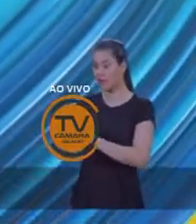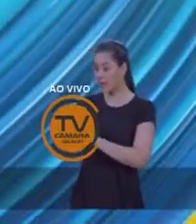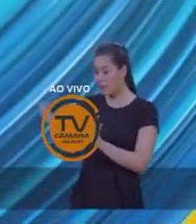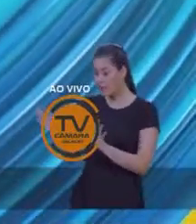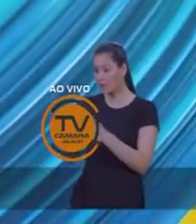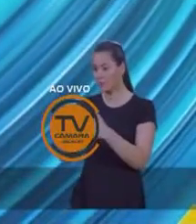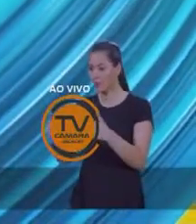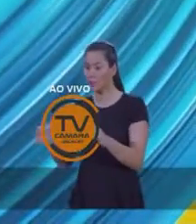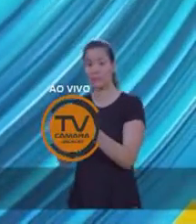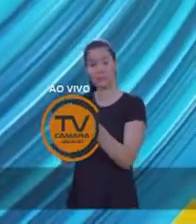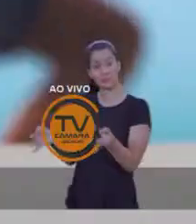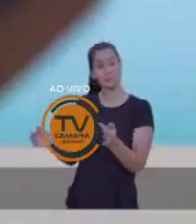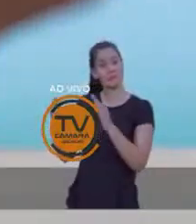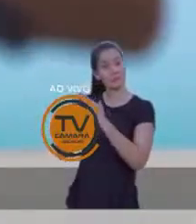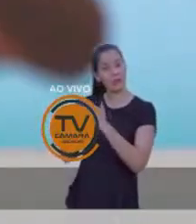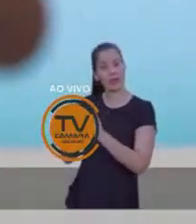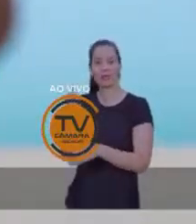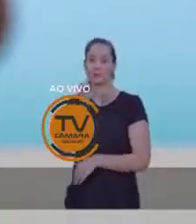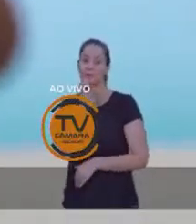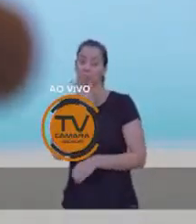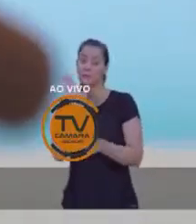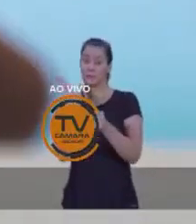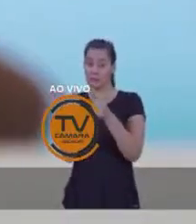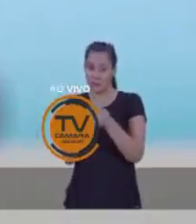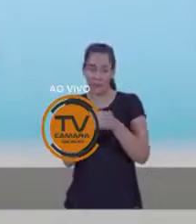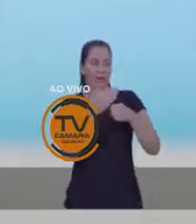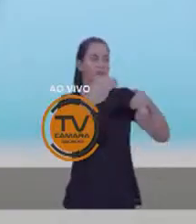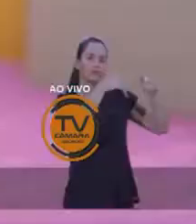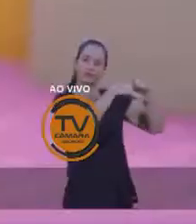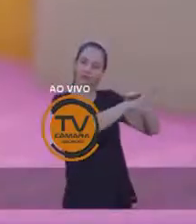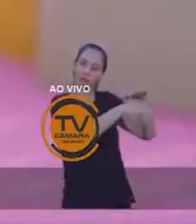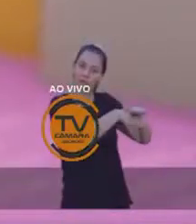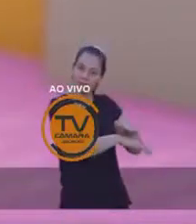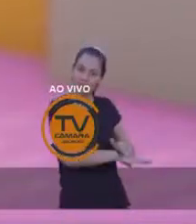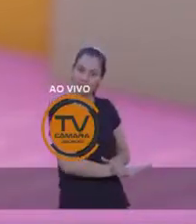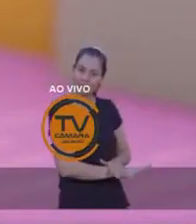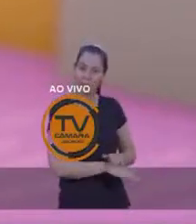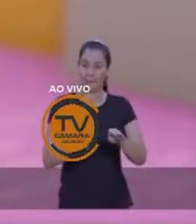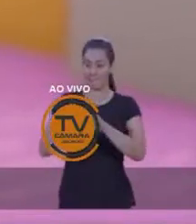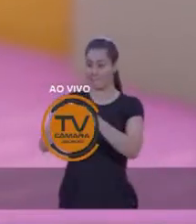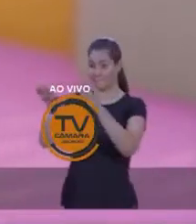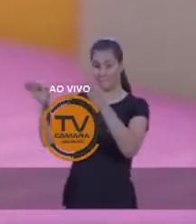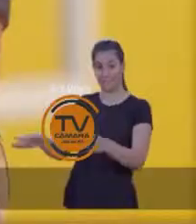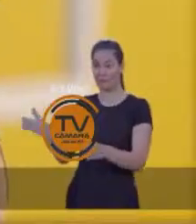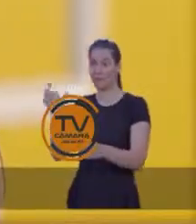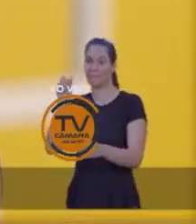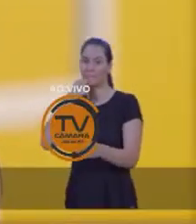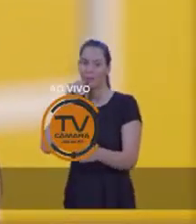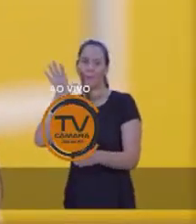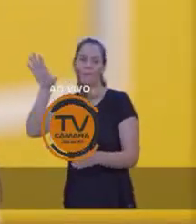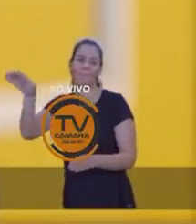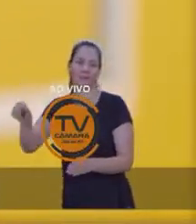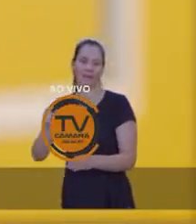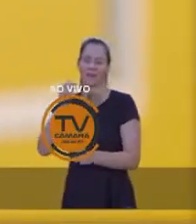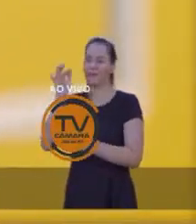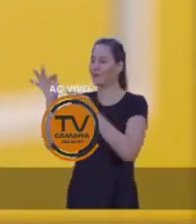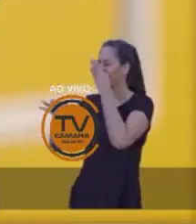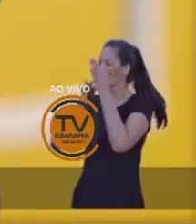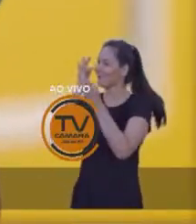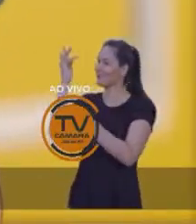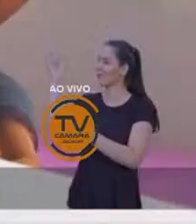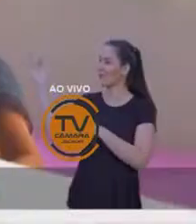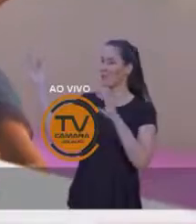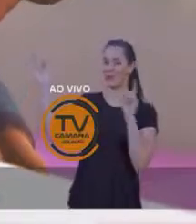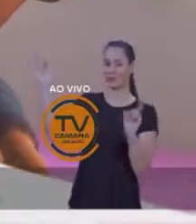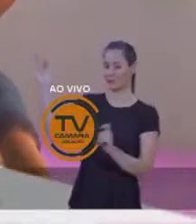atividades simples do dia a dia, como colocar os sapatos dentro do armário, pegar o pão em cima da mesa, molhar as plantas com um borrifador